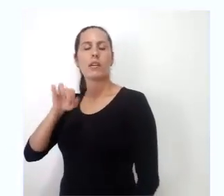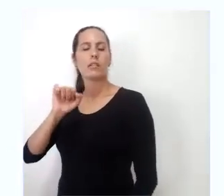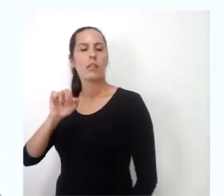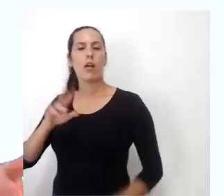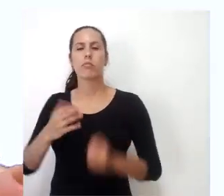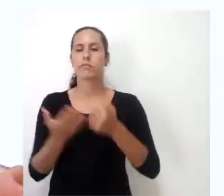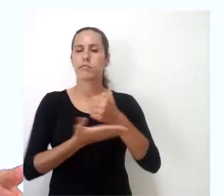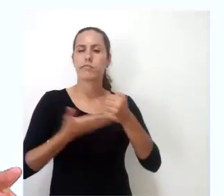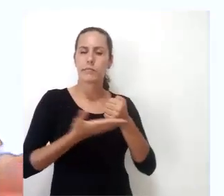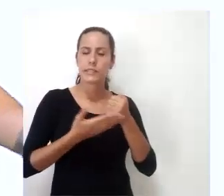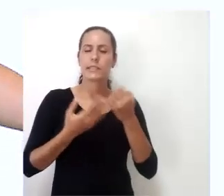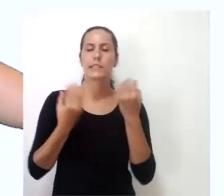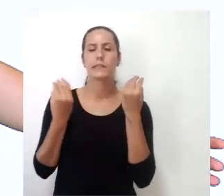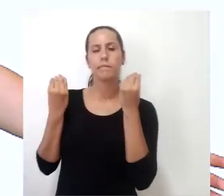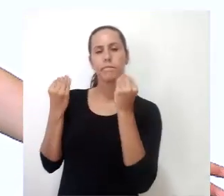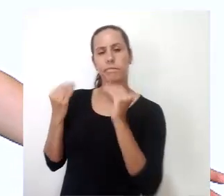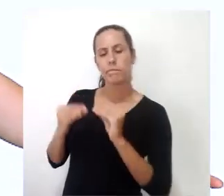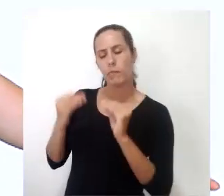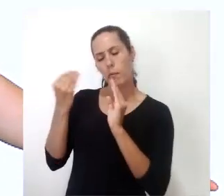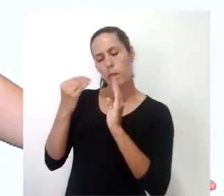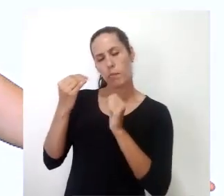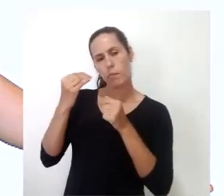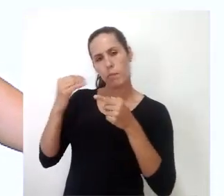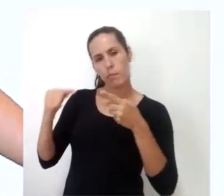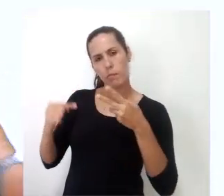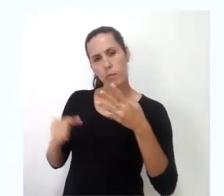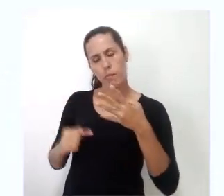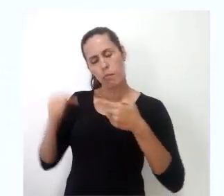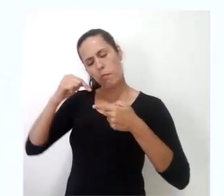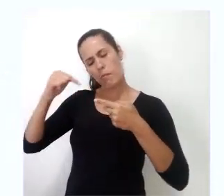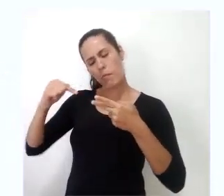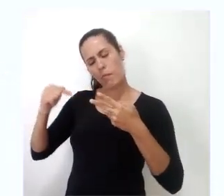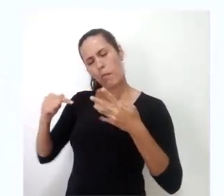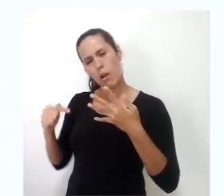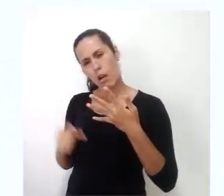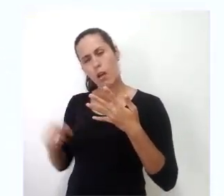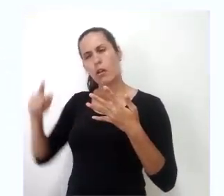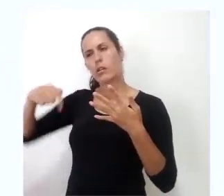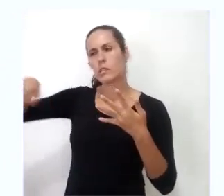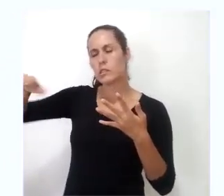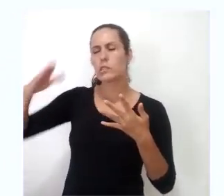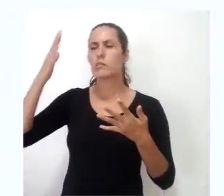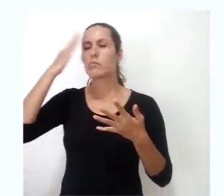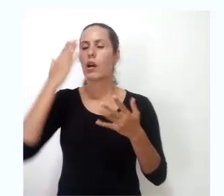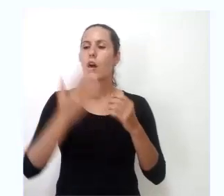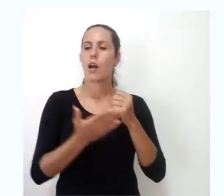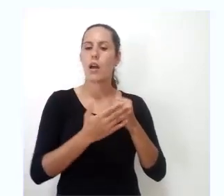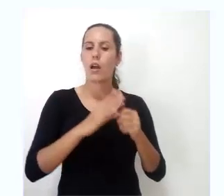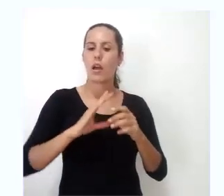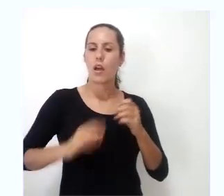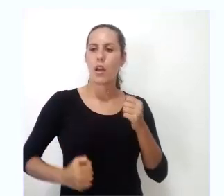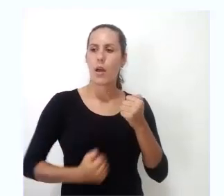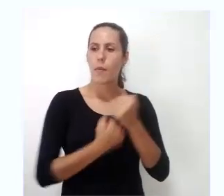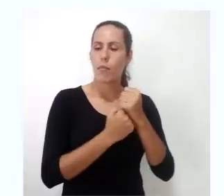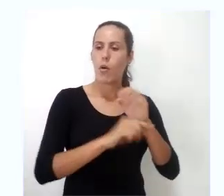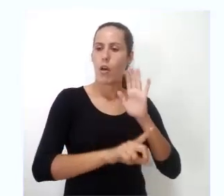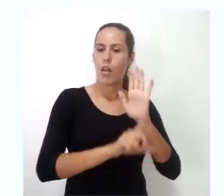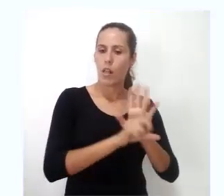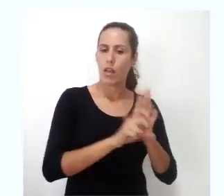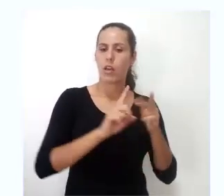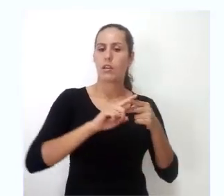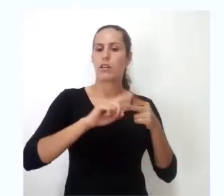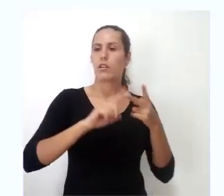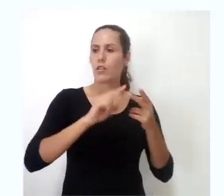vamos estudar isso. O texto argumentativo, aquele texto em que você, estudante, vai argumentar